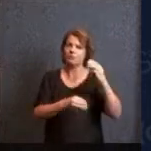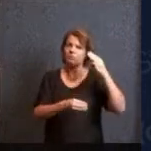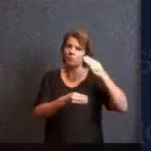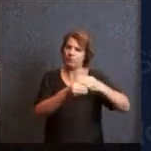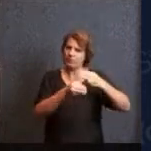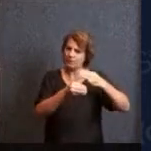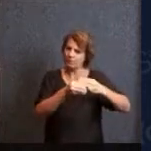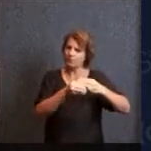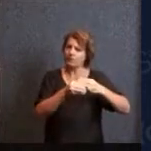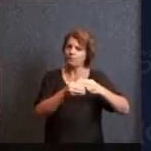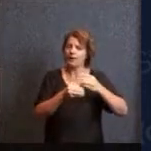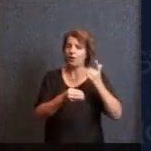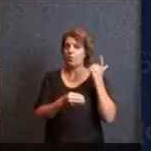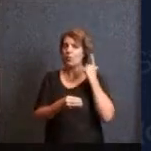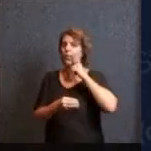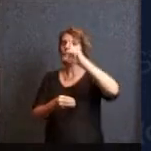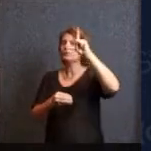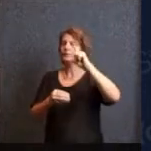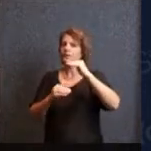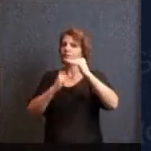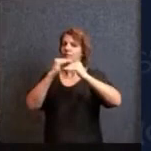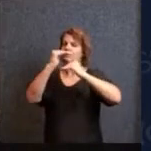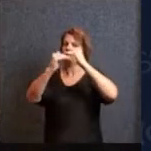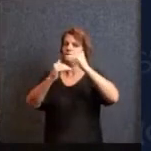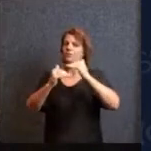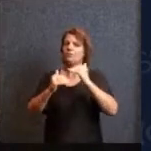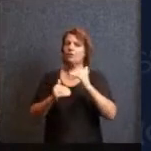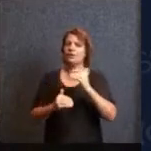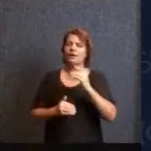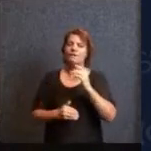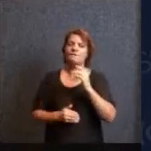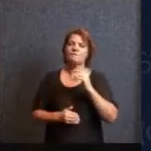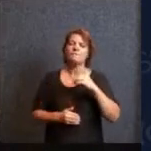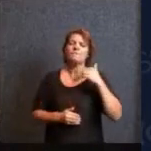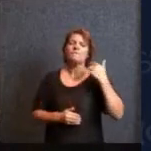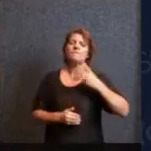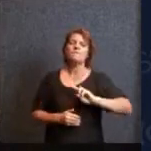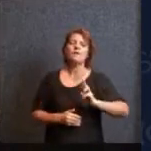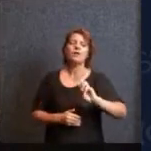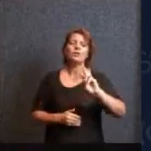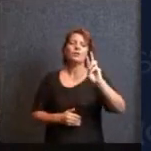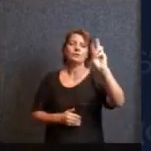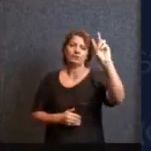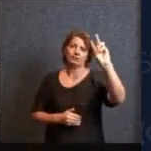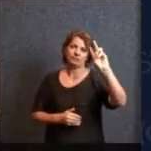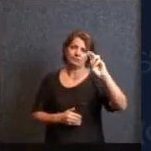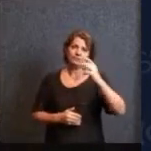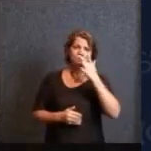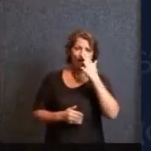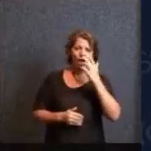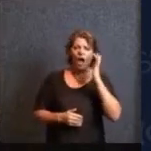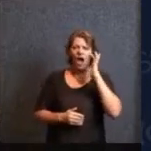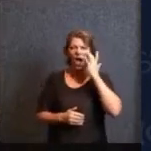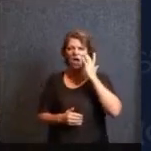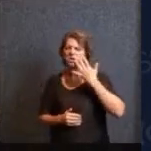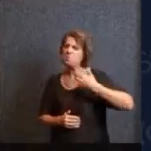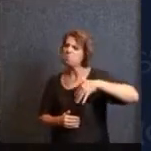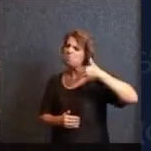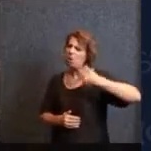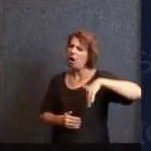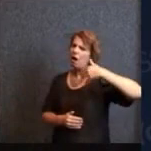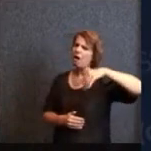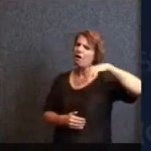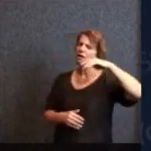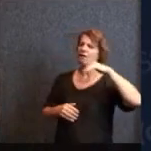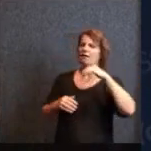conquistar bons resultados, é valorizar os avanços, reconhecer os